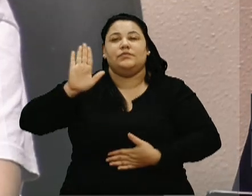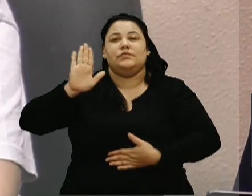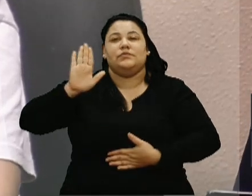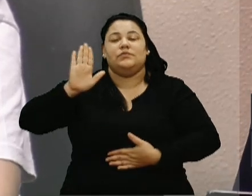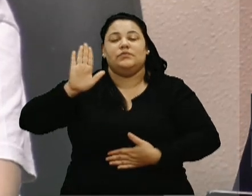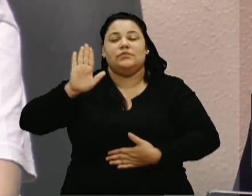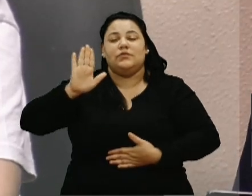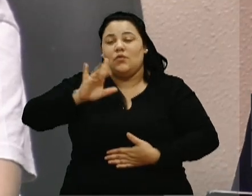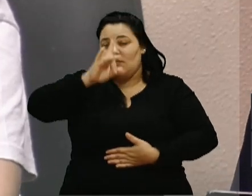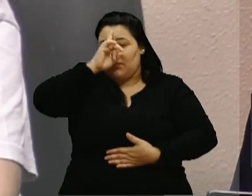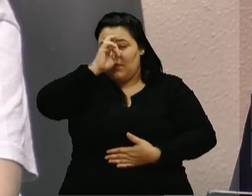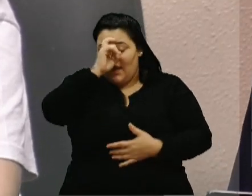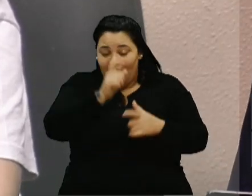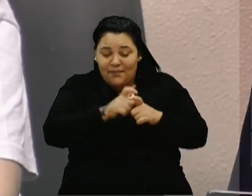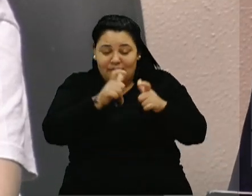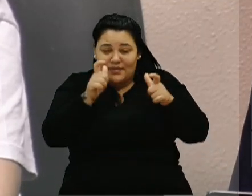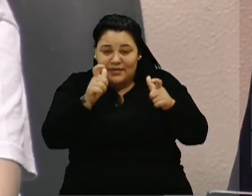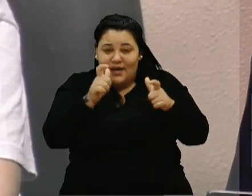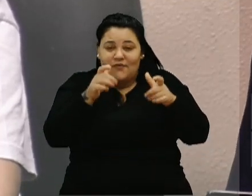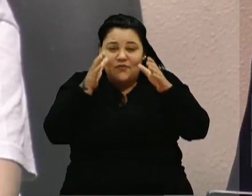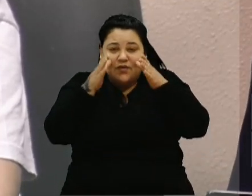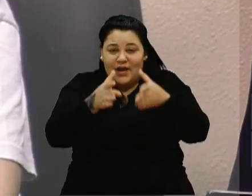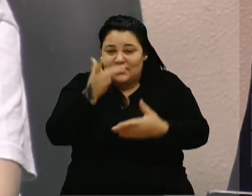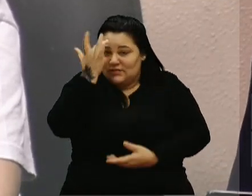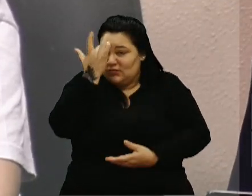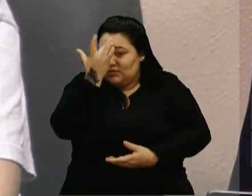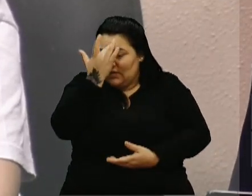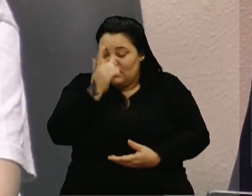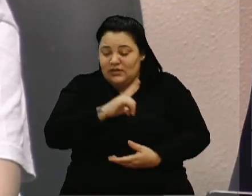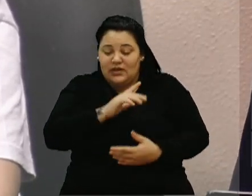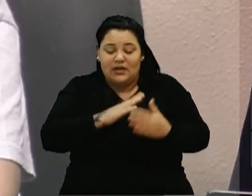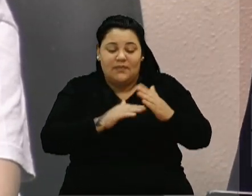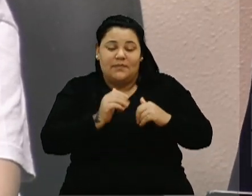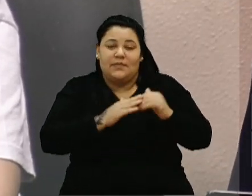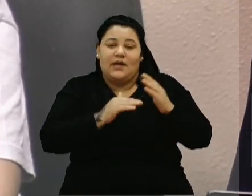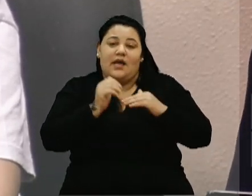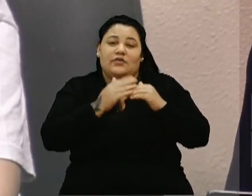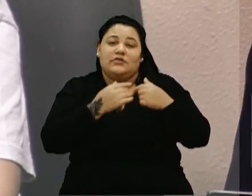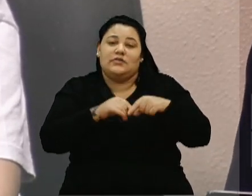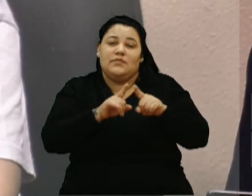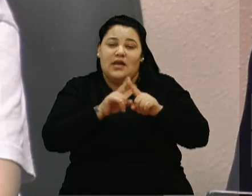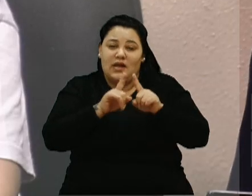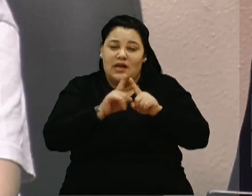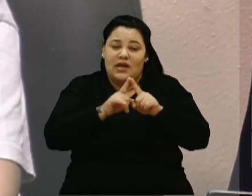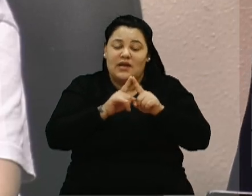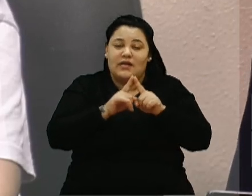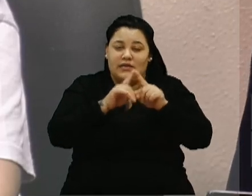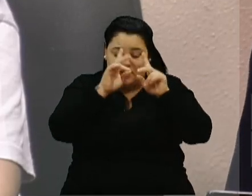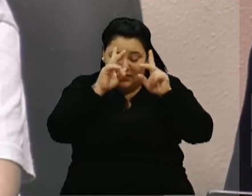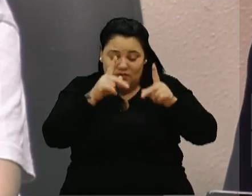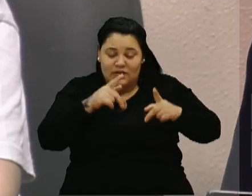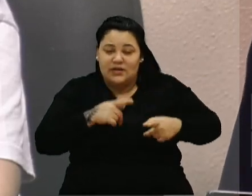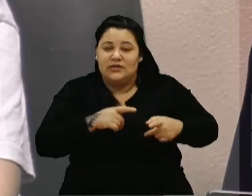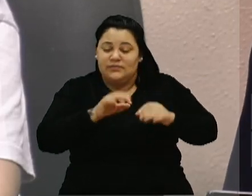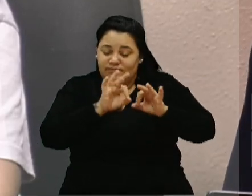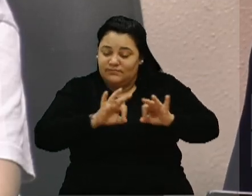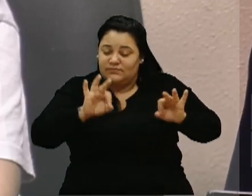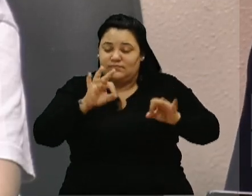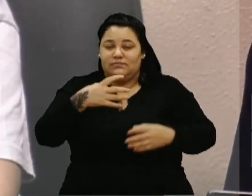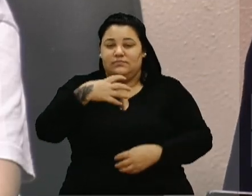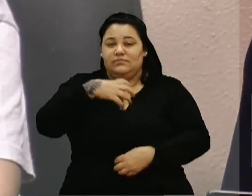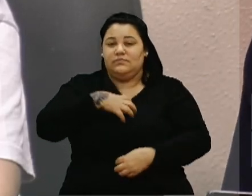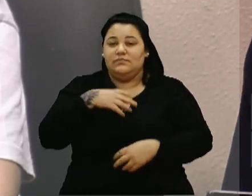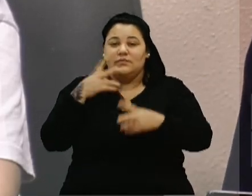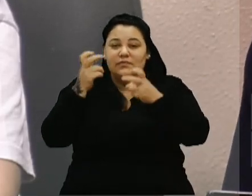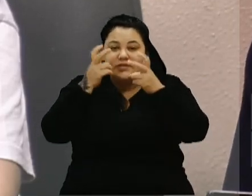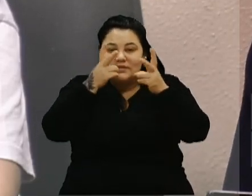a clínica ampliada em saúde mental, com práticas que reconheçam a singularidade, as interseccionalidade e